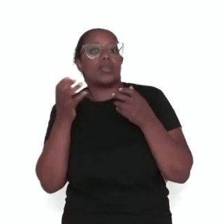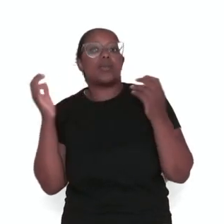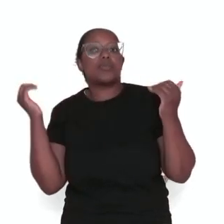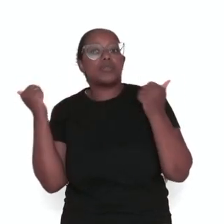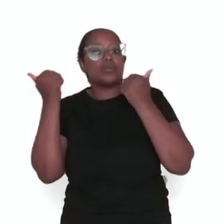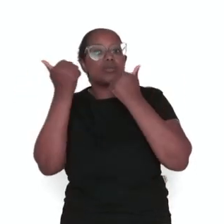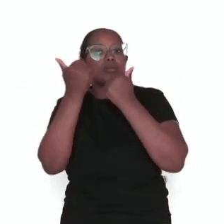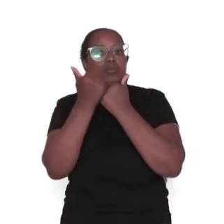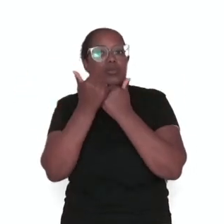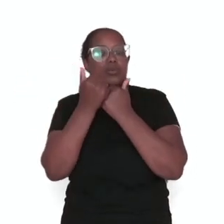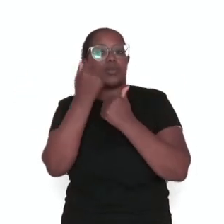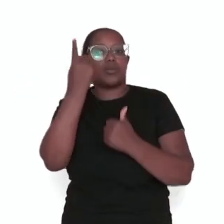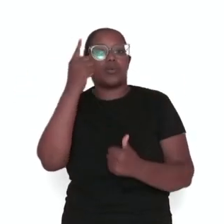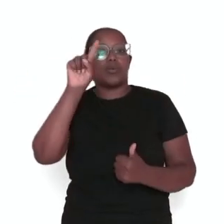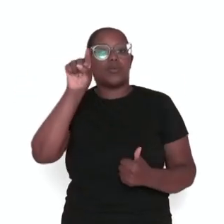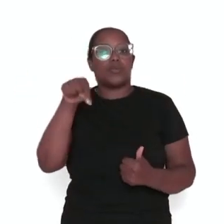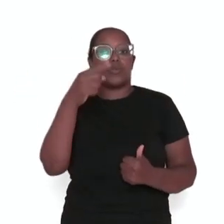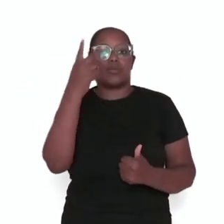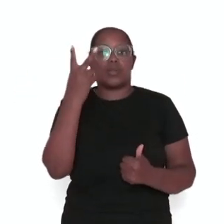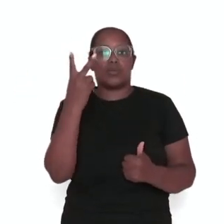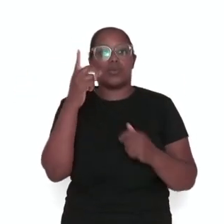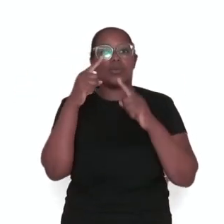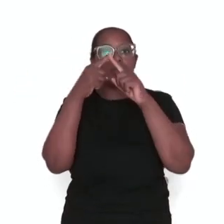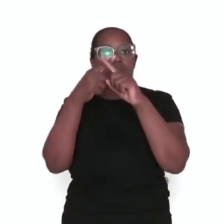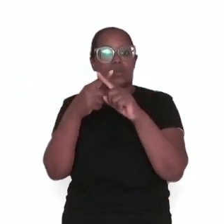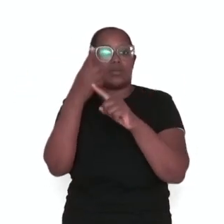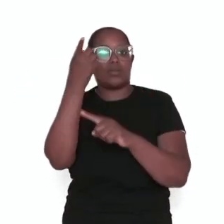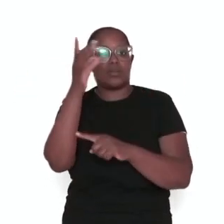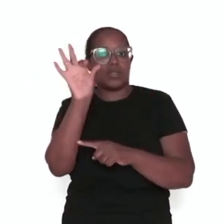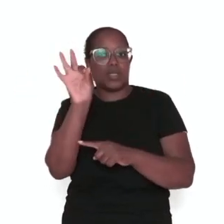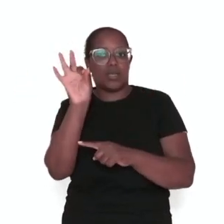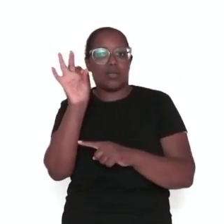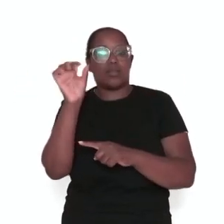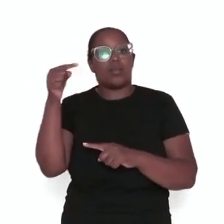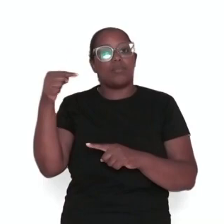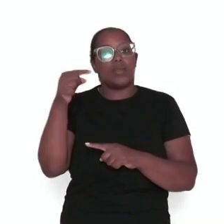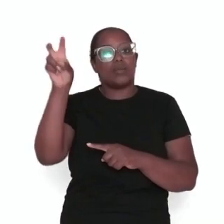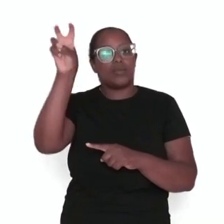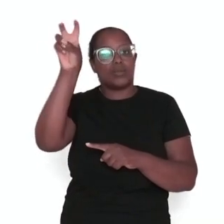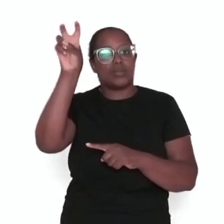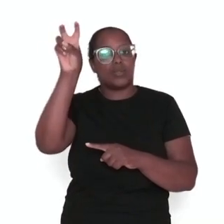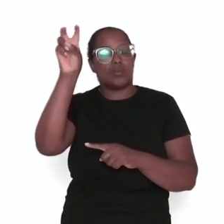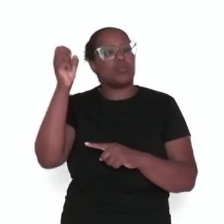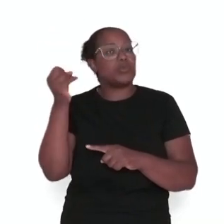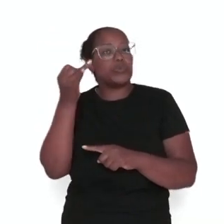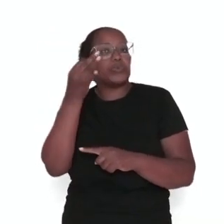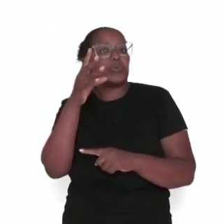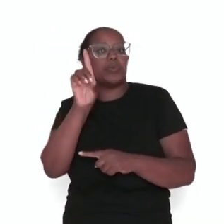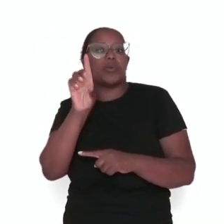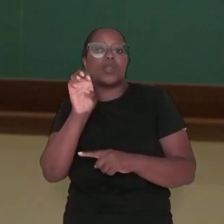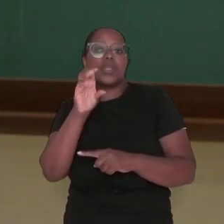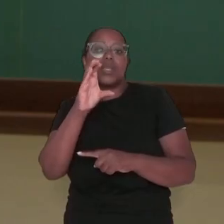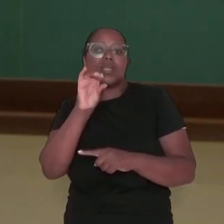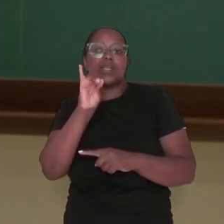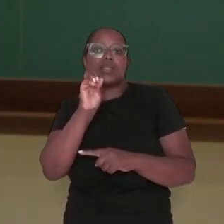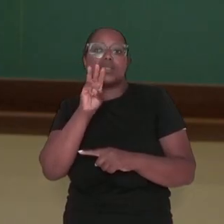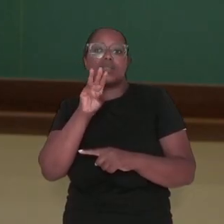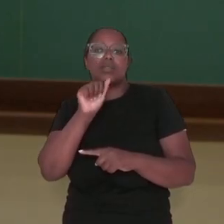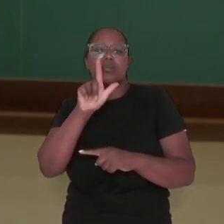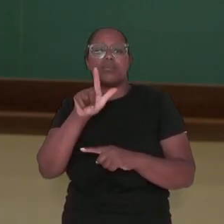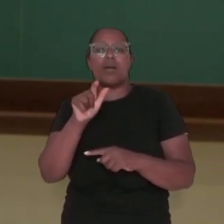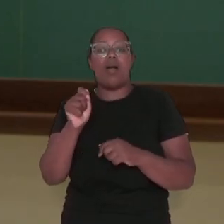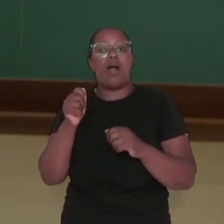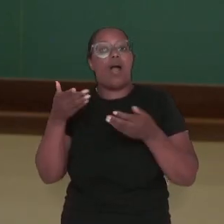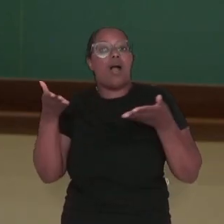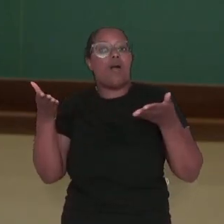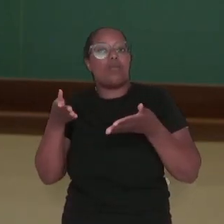representar 1,2 vezes 10 elevado na menos 5 em um número decimal. Então, qual que é o segredo, pessoal?